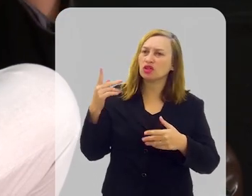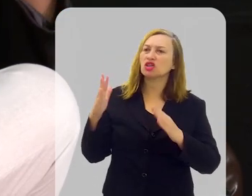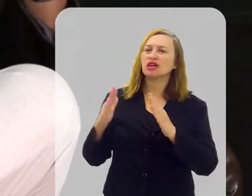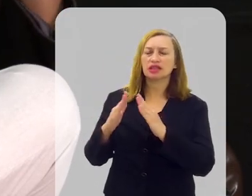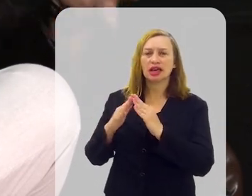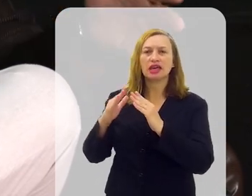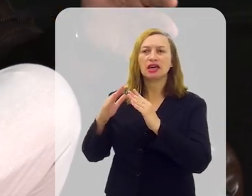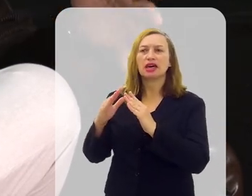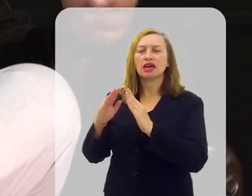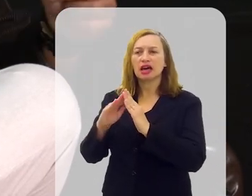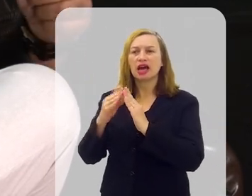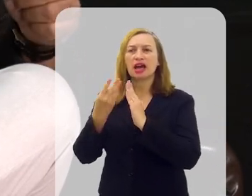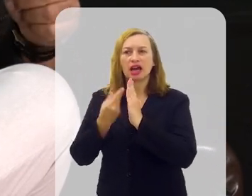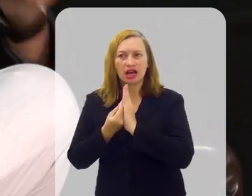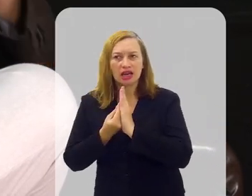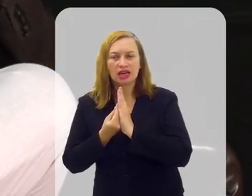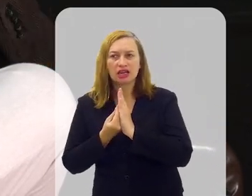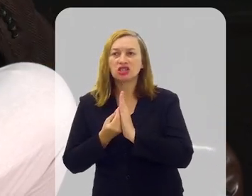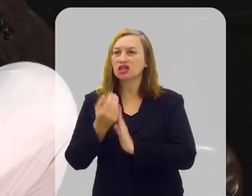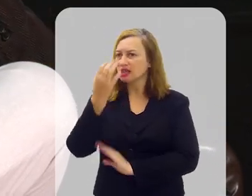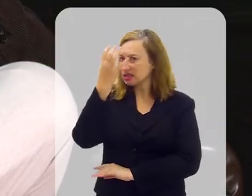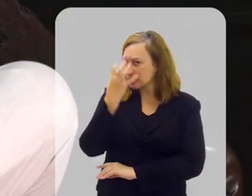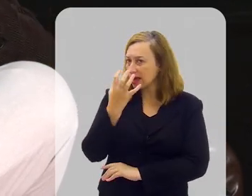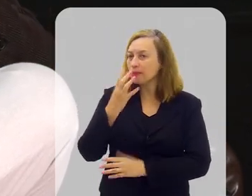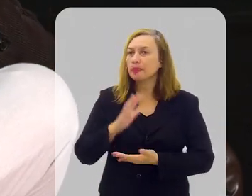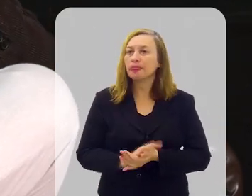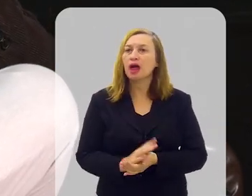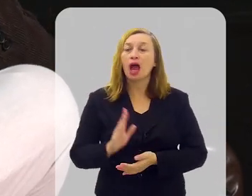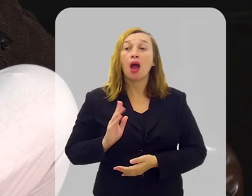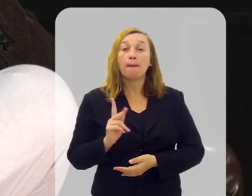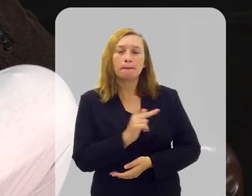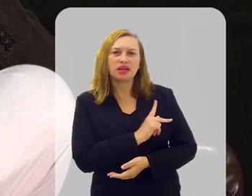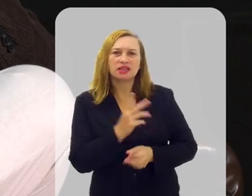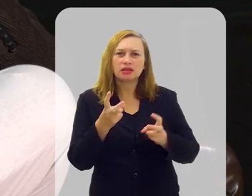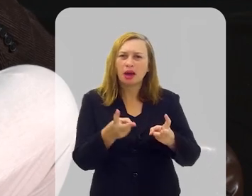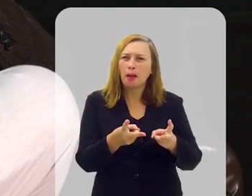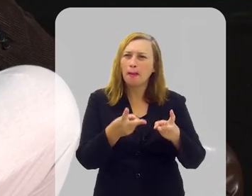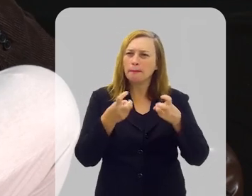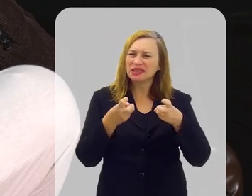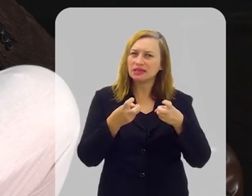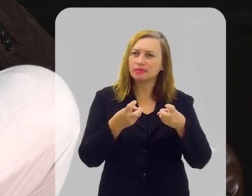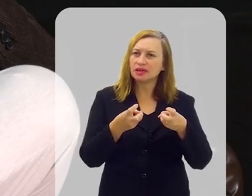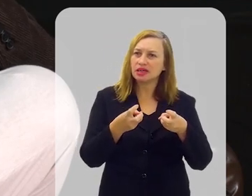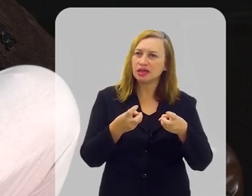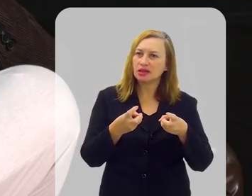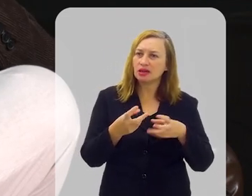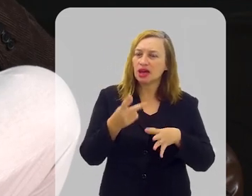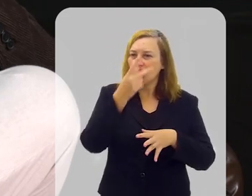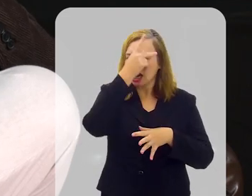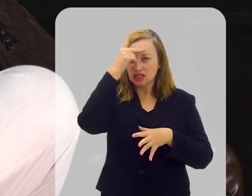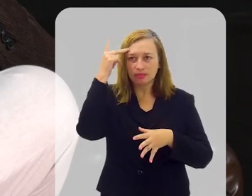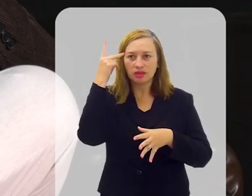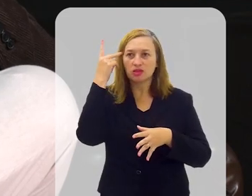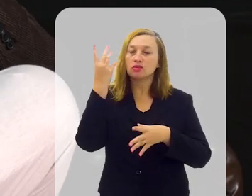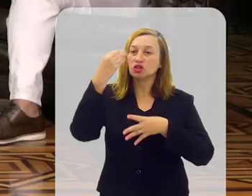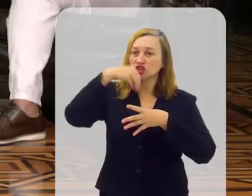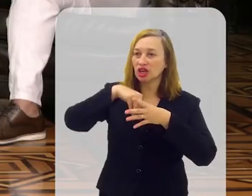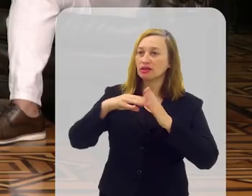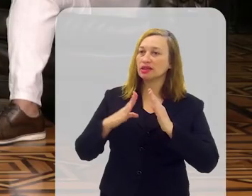altar muito sério. Meu bispo, a gente tem percebido que os desigrejados têm